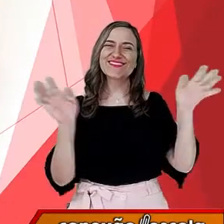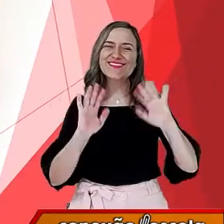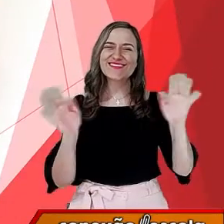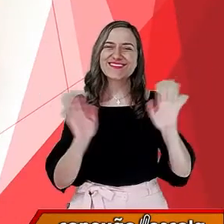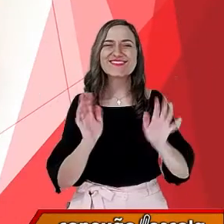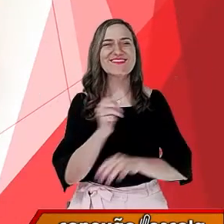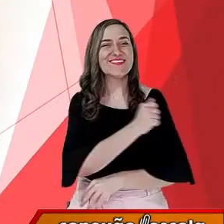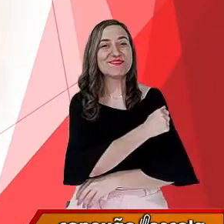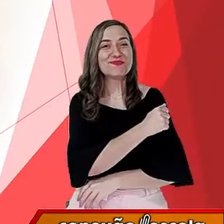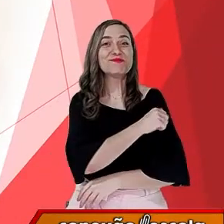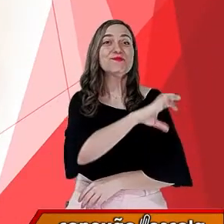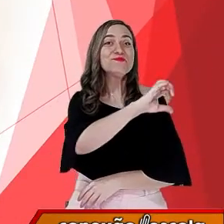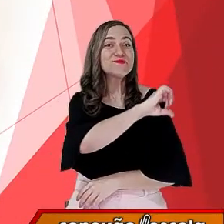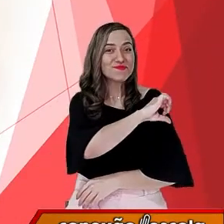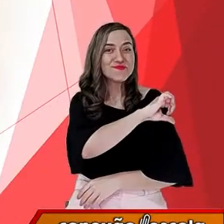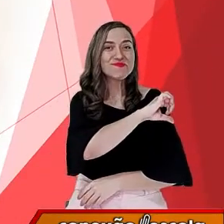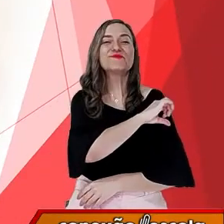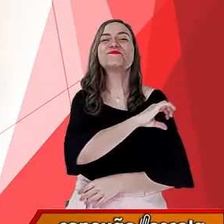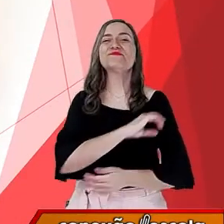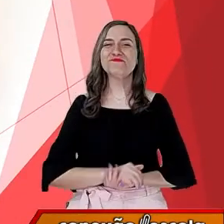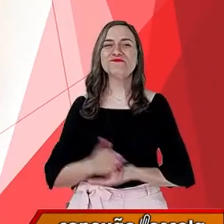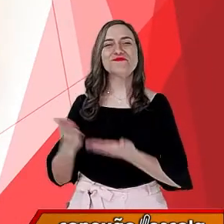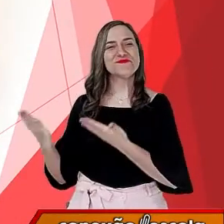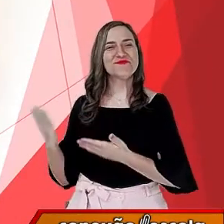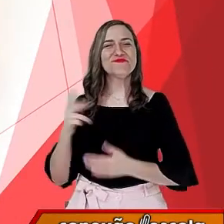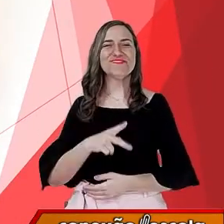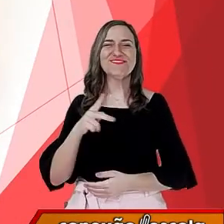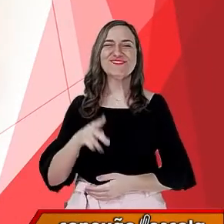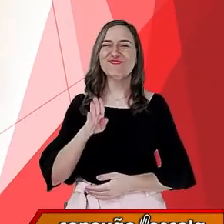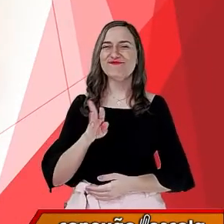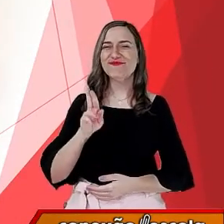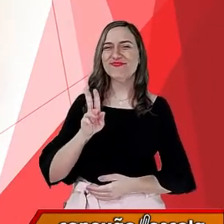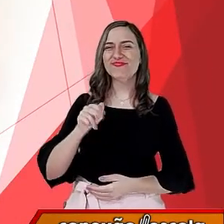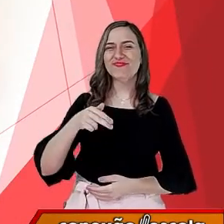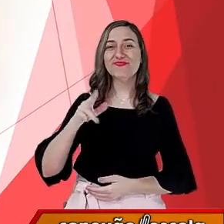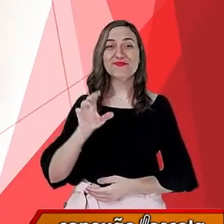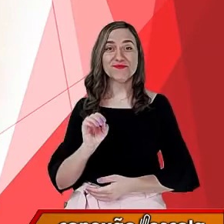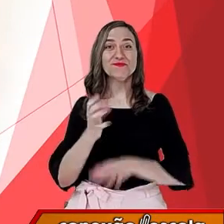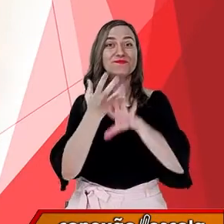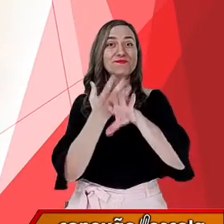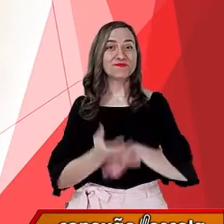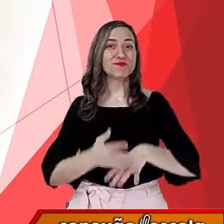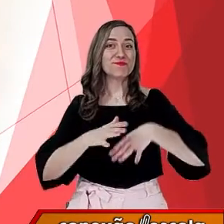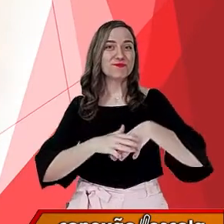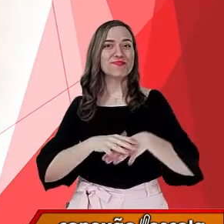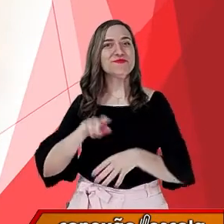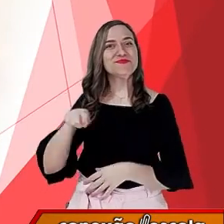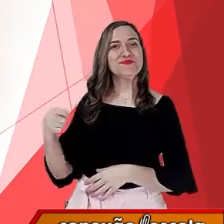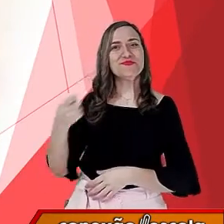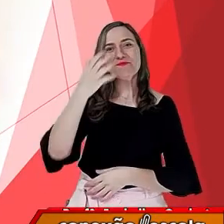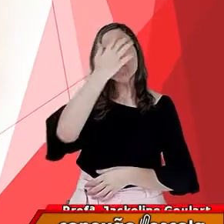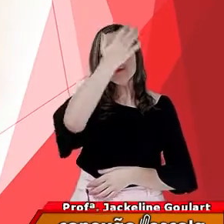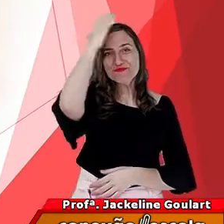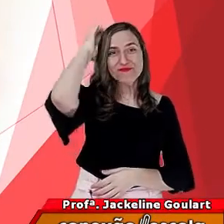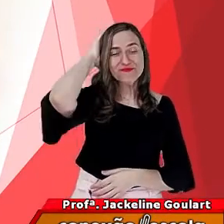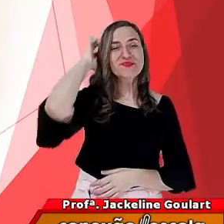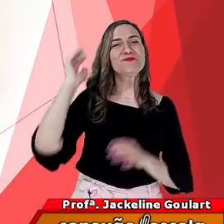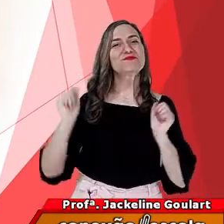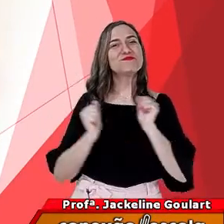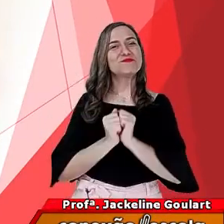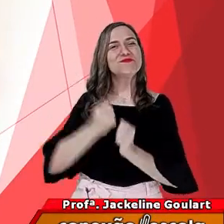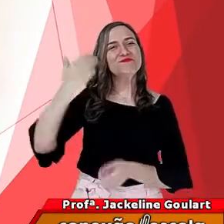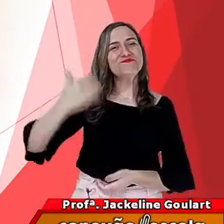Olá, estudante do 9º ano. Eu sou o professor Bruno, professor de matemática, e juntamente com a